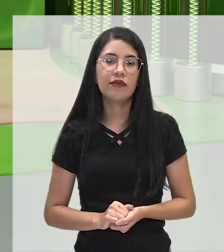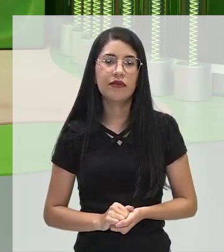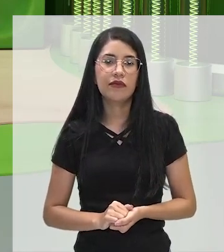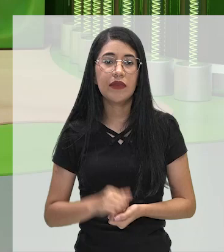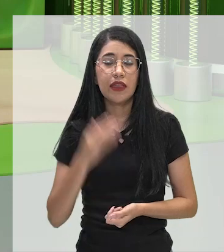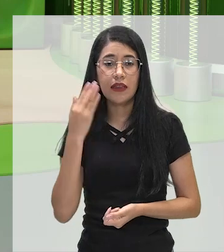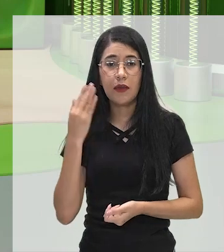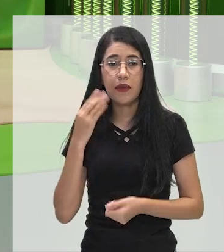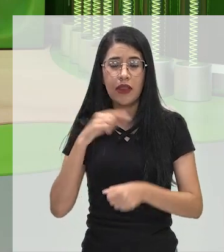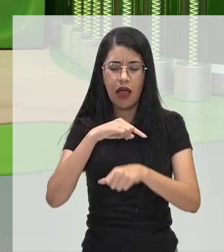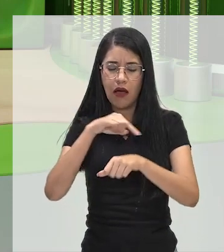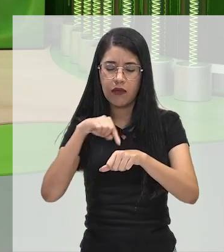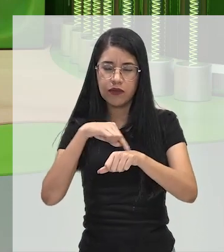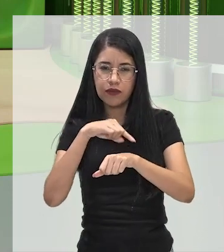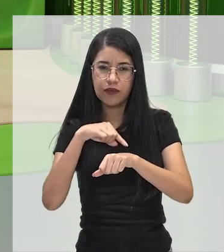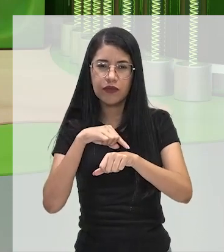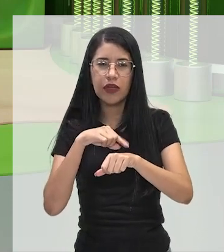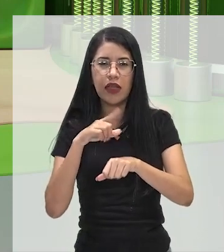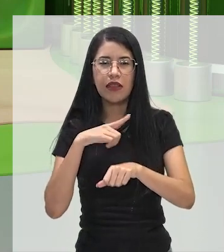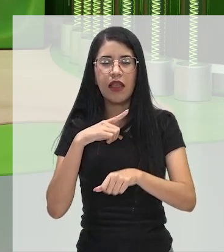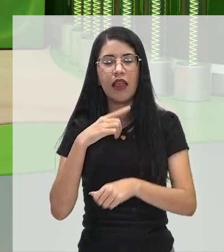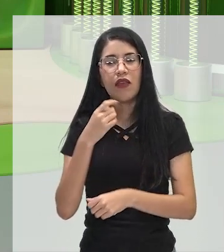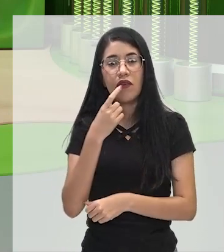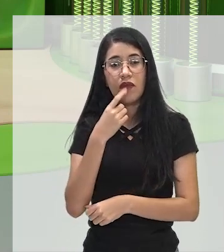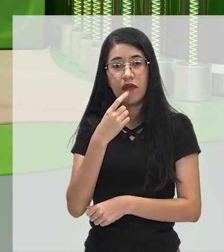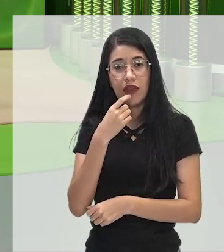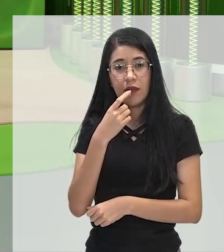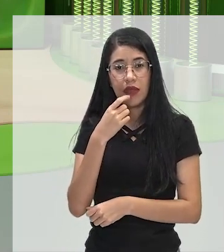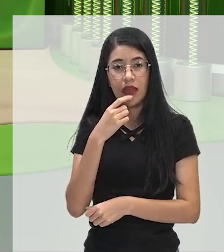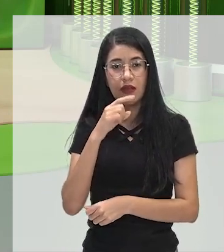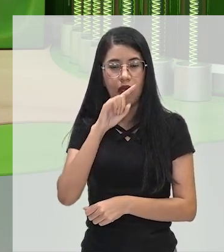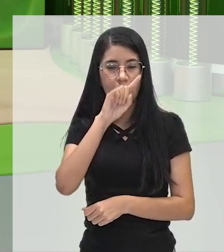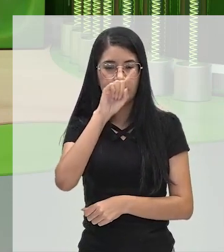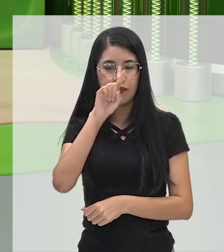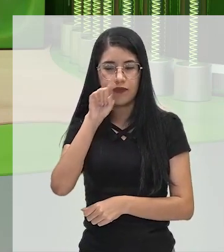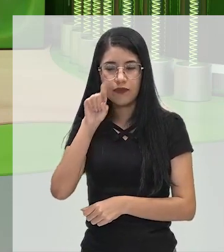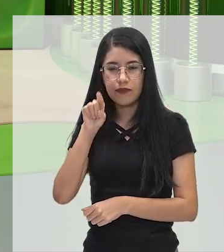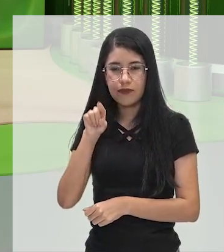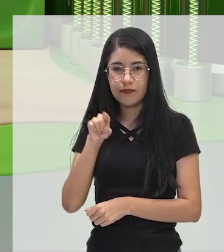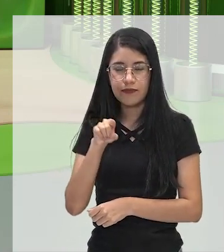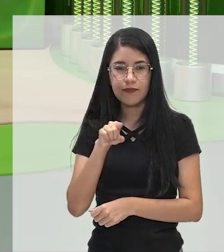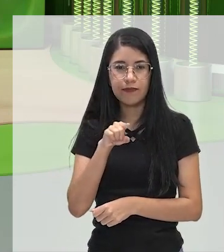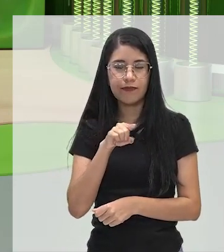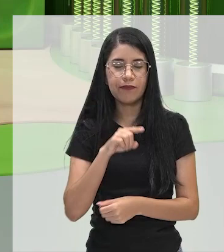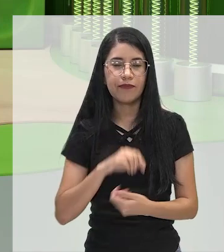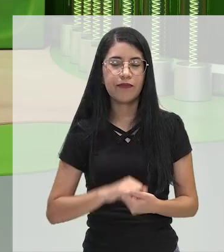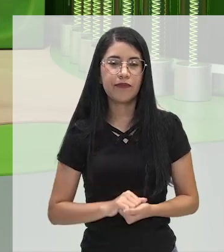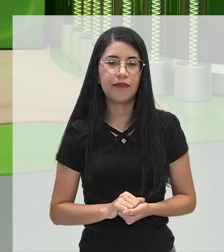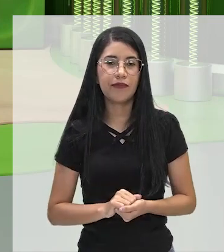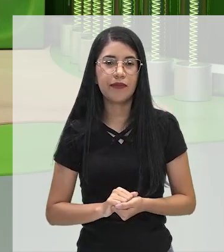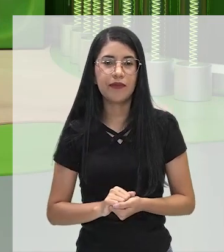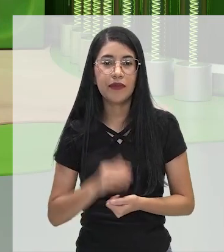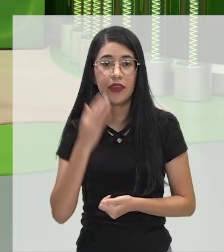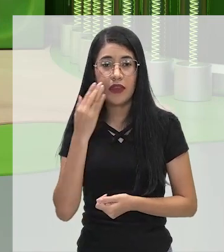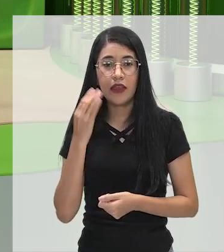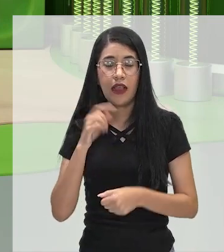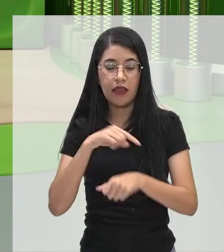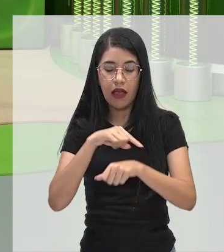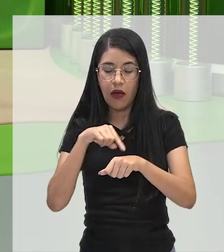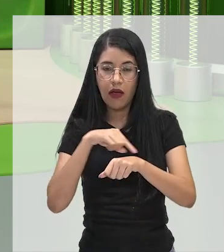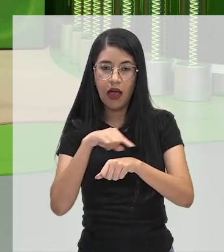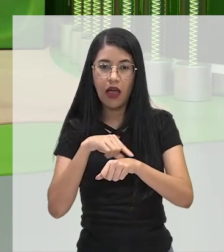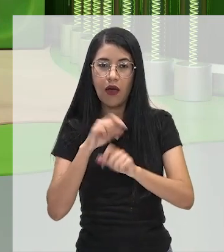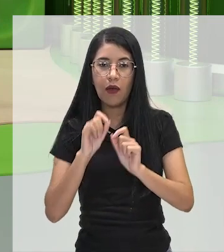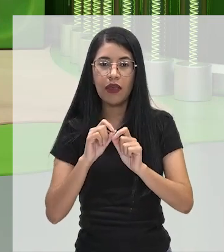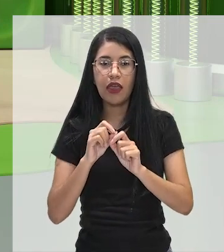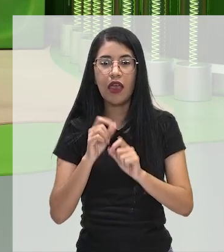reloginho ali, ó, nós temos aquela parte onde os números estão em vermelho, o reloginho, a setinha está passando lá. Ó. Essa parte em vermelho está escrito ali low tide,